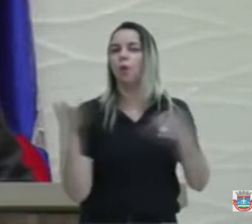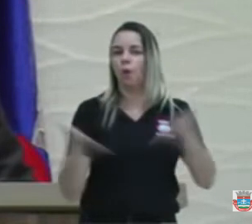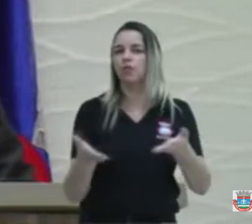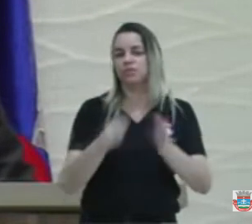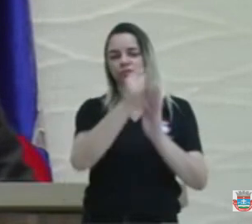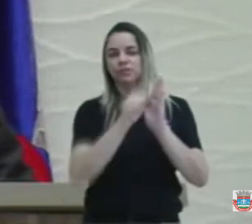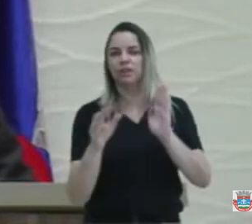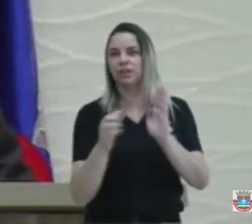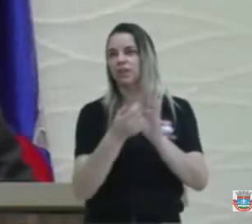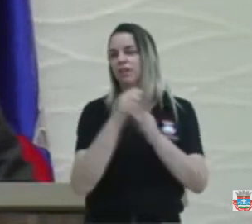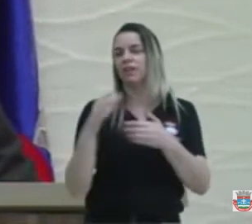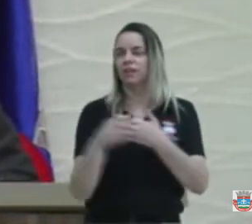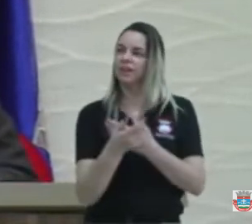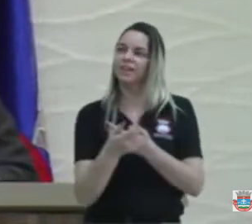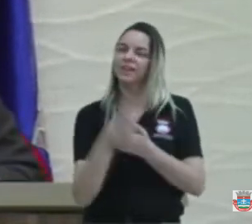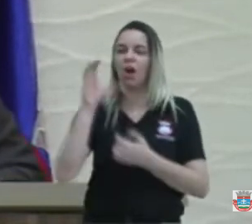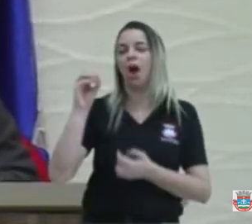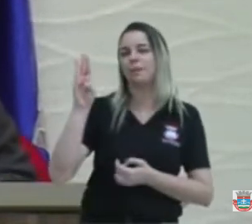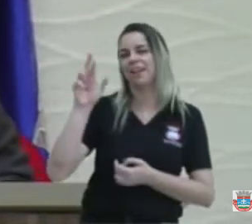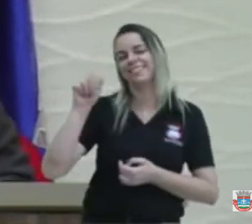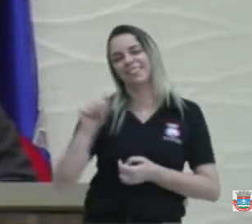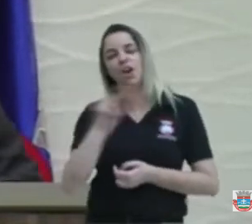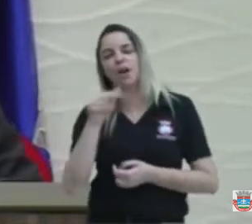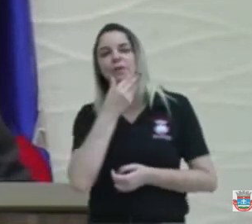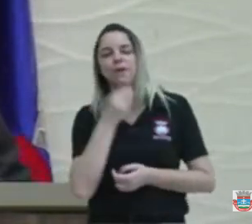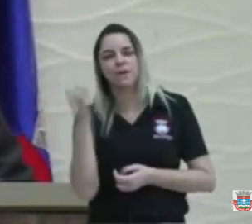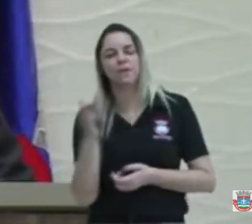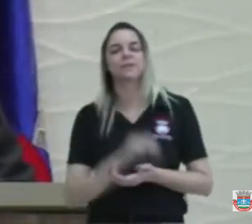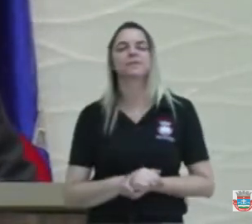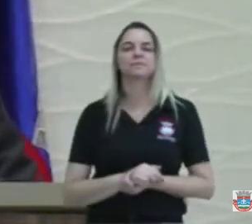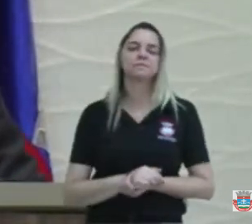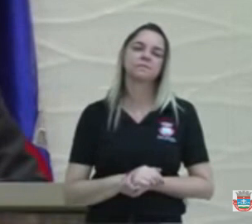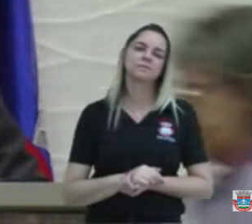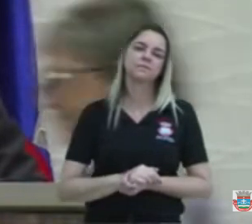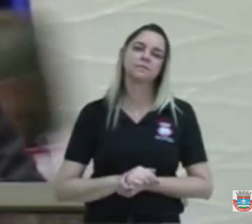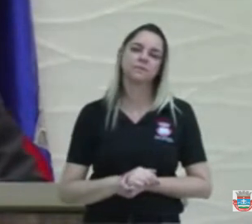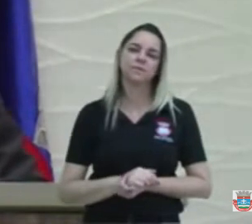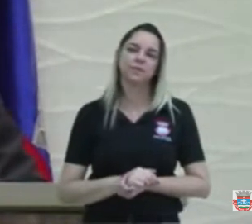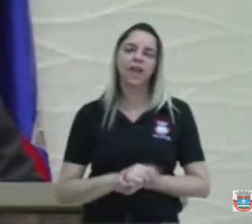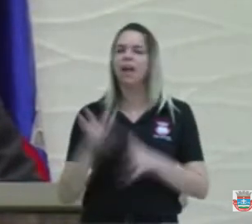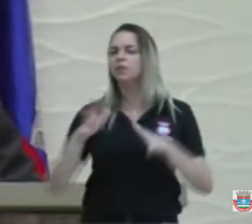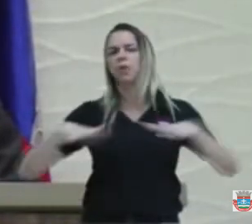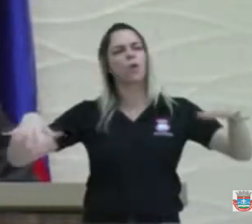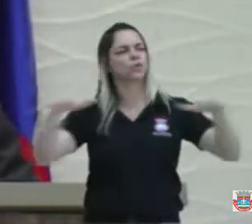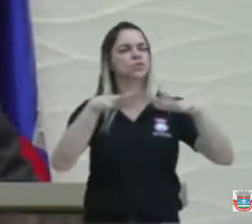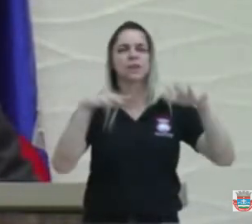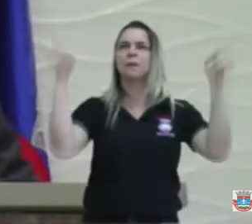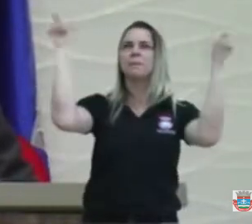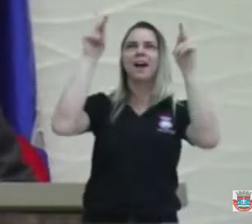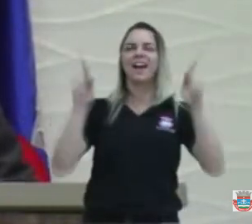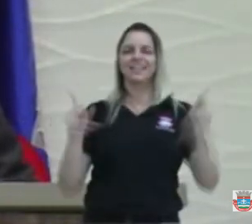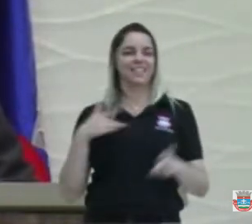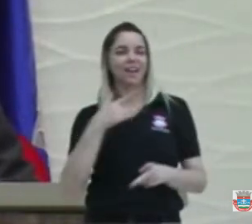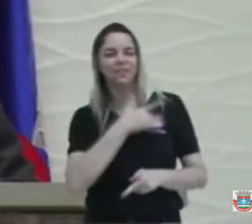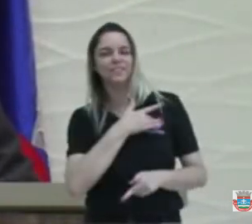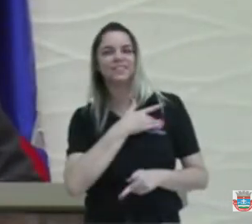irmão, para a cobra José Macedo. José Carlos de Macedo, e desejar a todos muita paz, saúde e